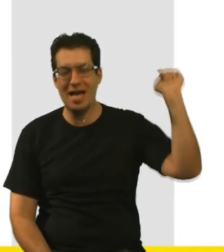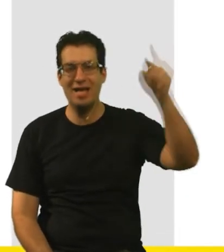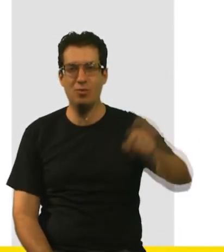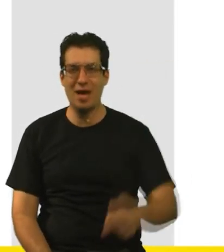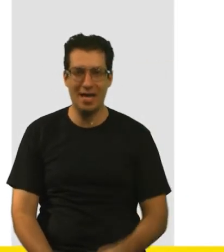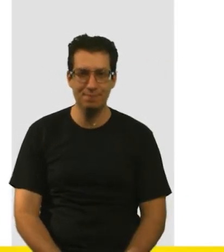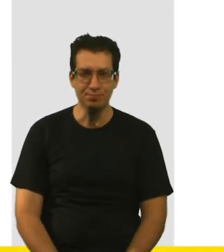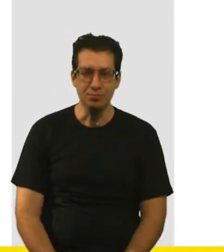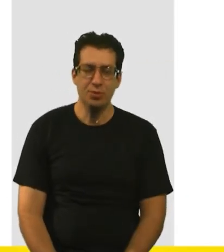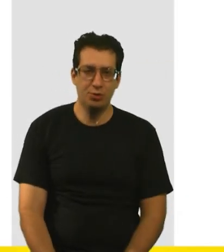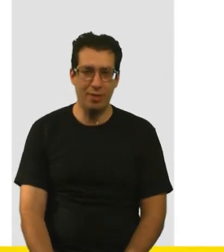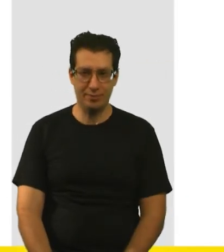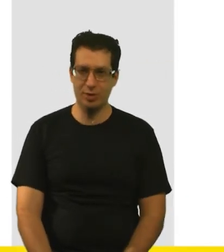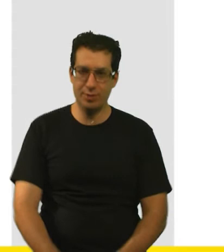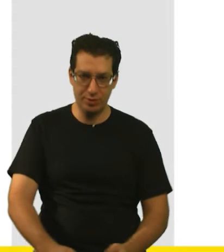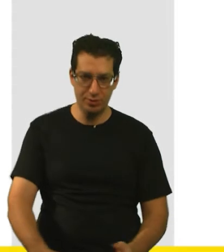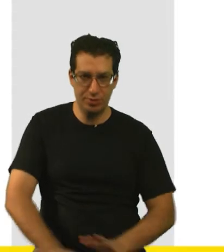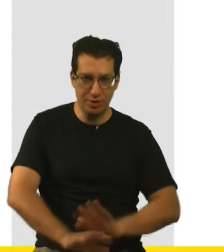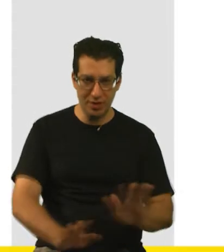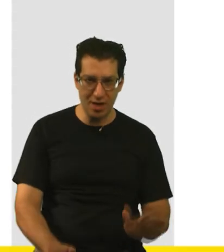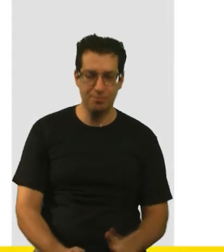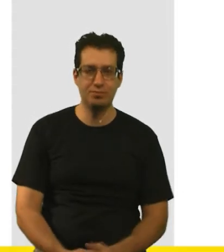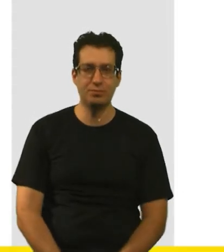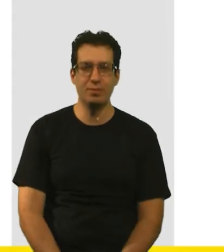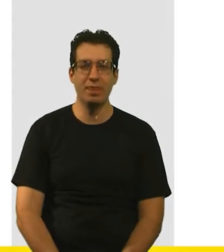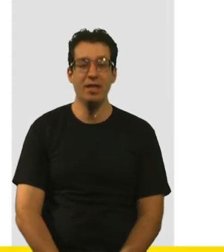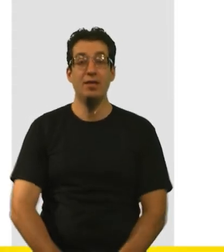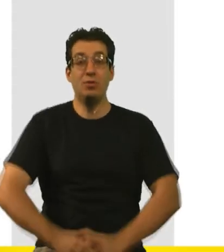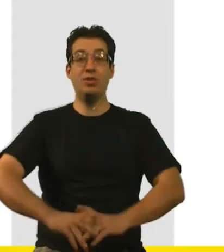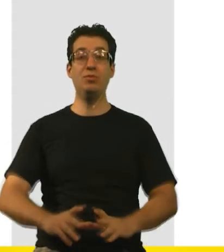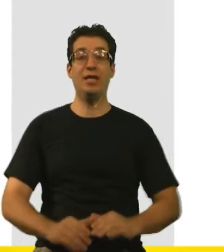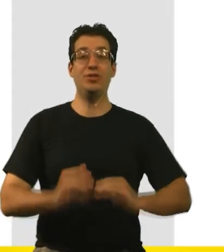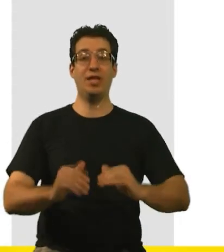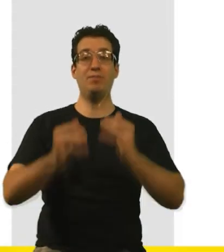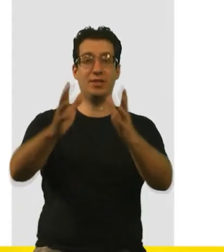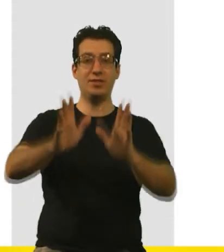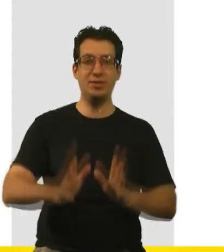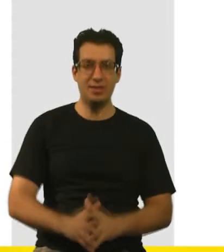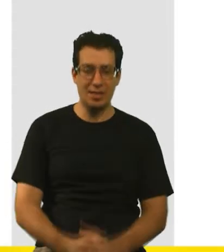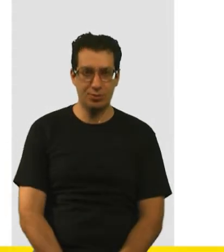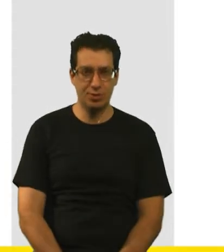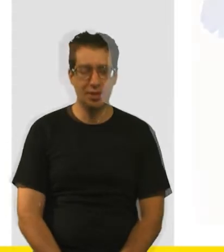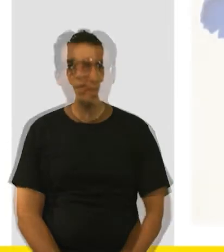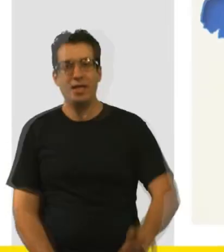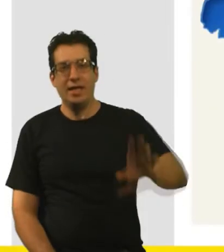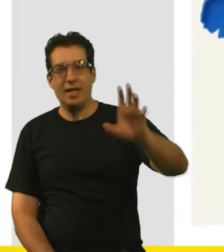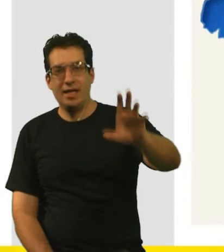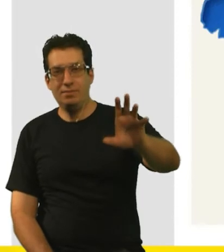no Pará, é do Pará. Muito bem, mesma coisa no Distrito Federal. Então, o que não é de ninguém pertence aos